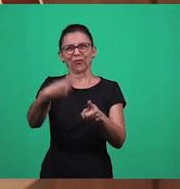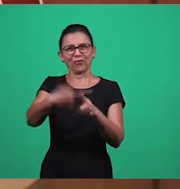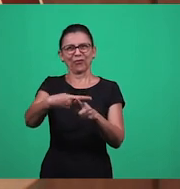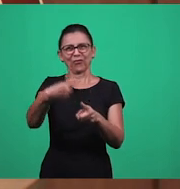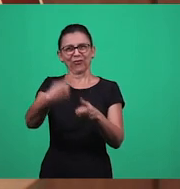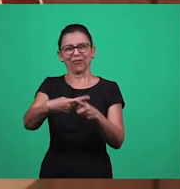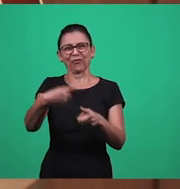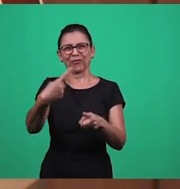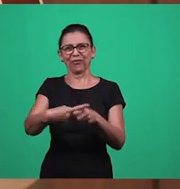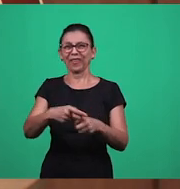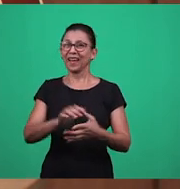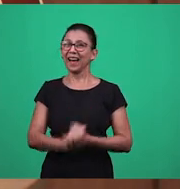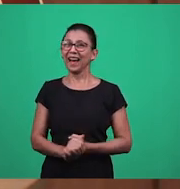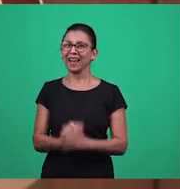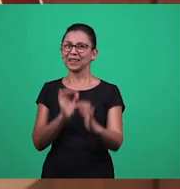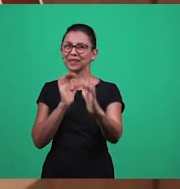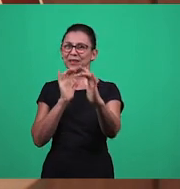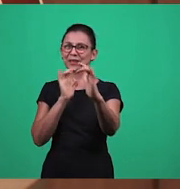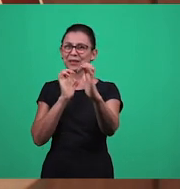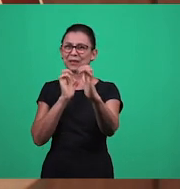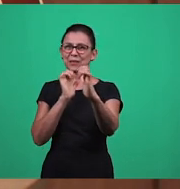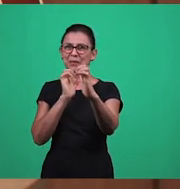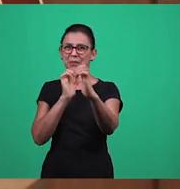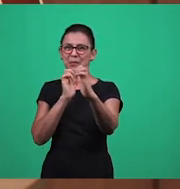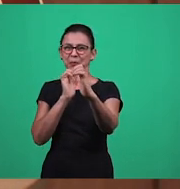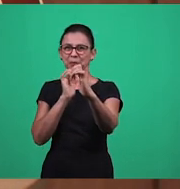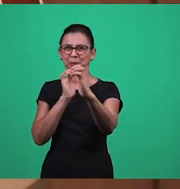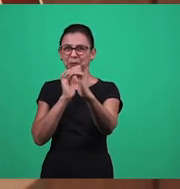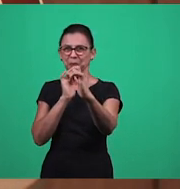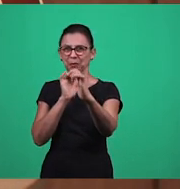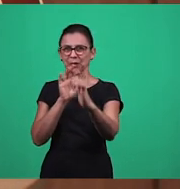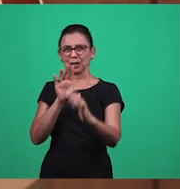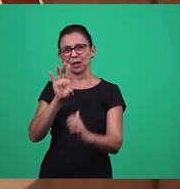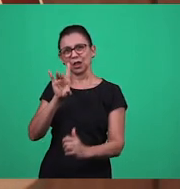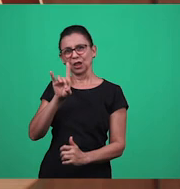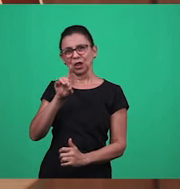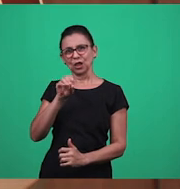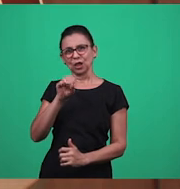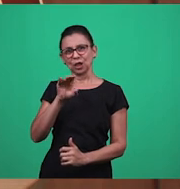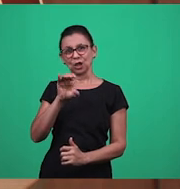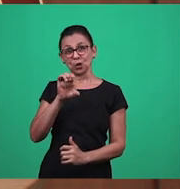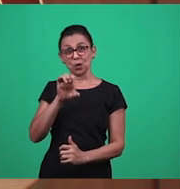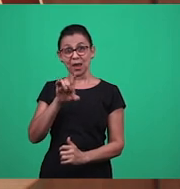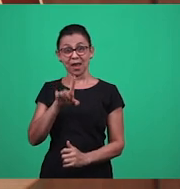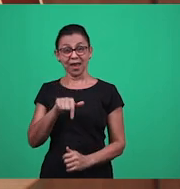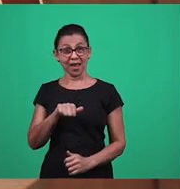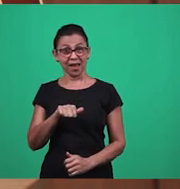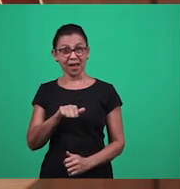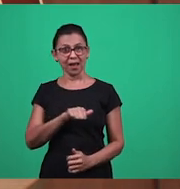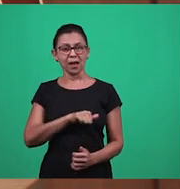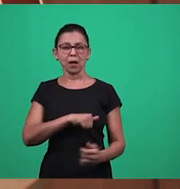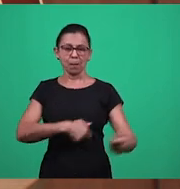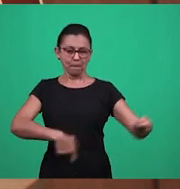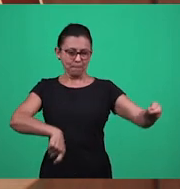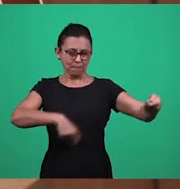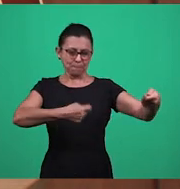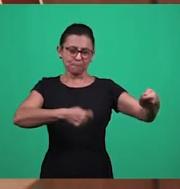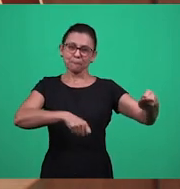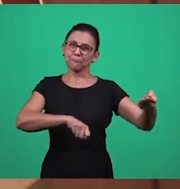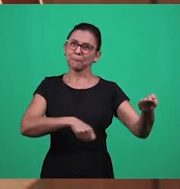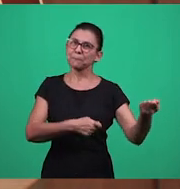Nós temos a flauta doce. São muitos instrumentos. Tem